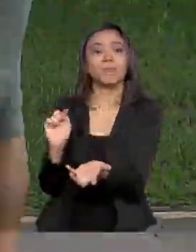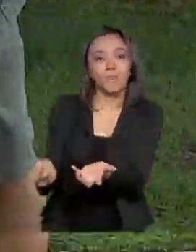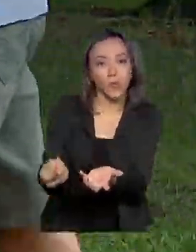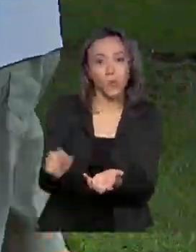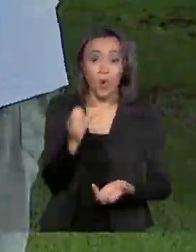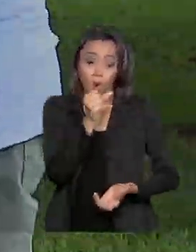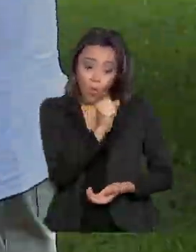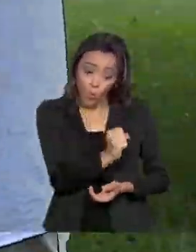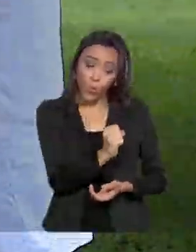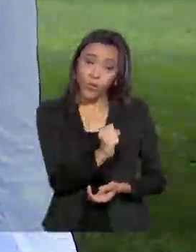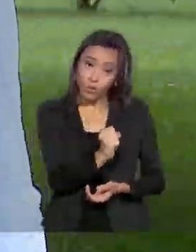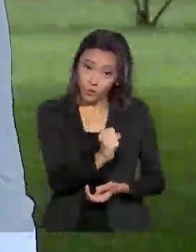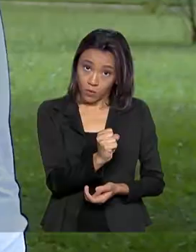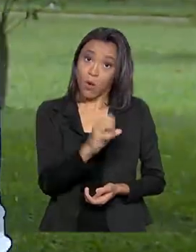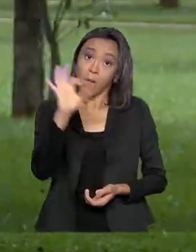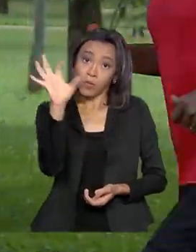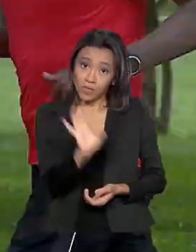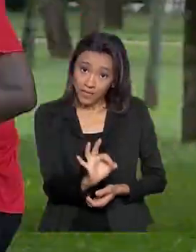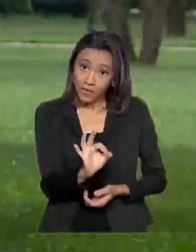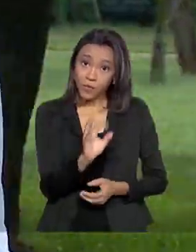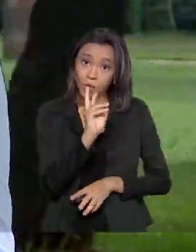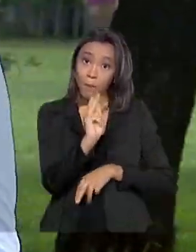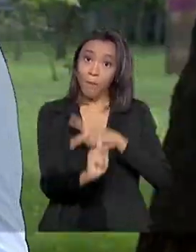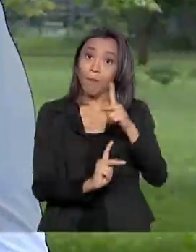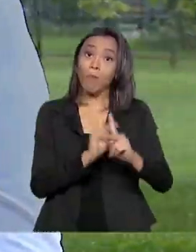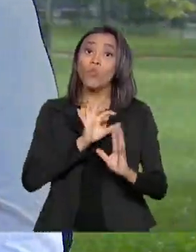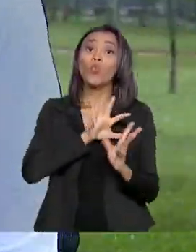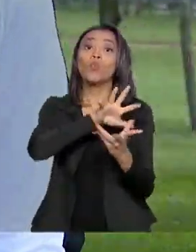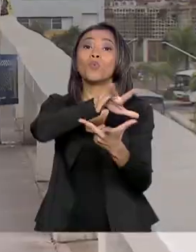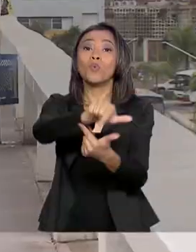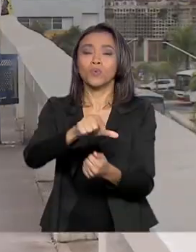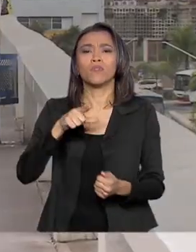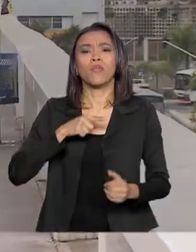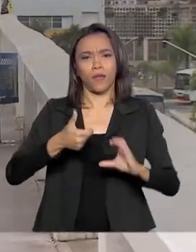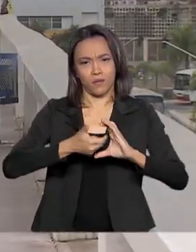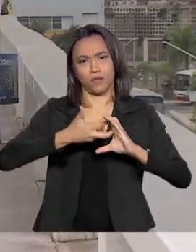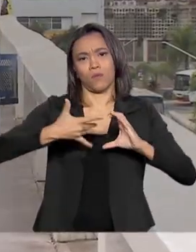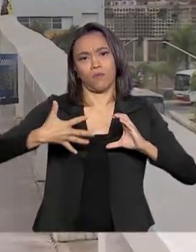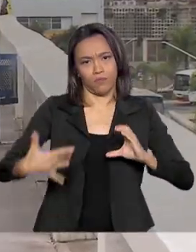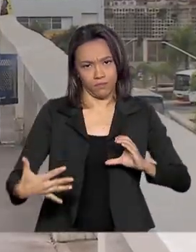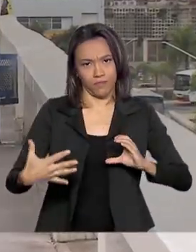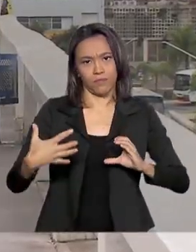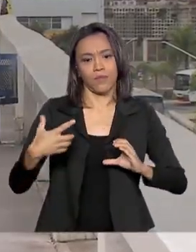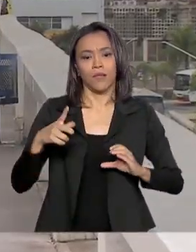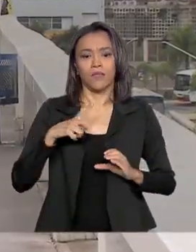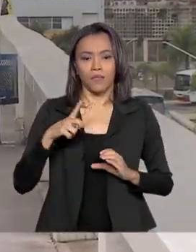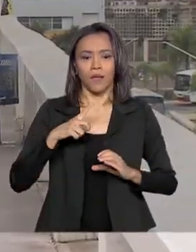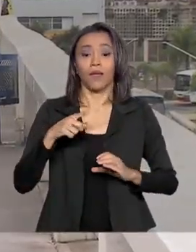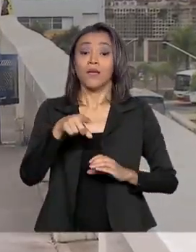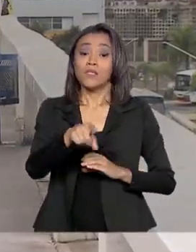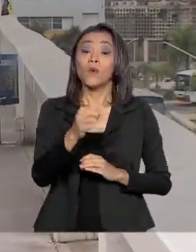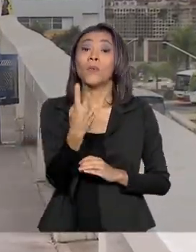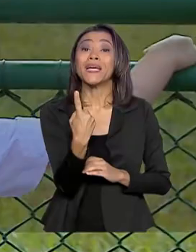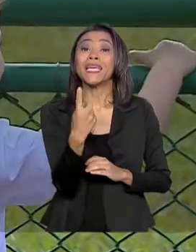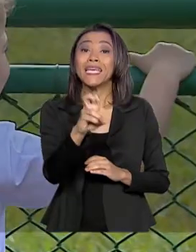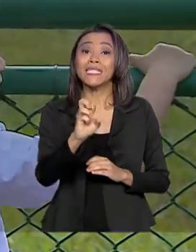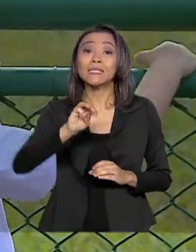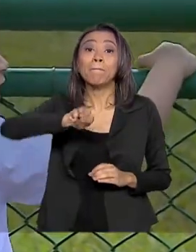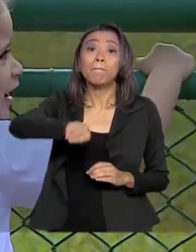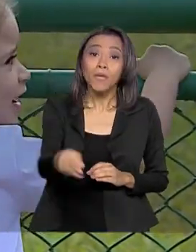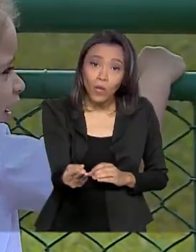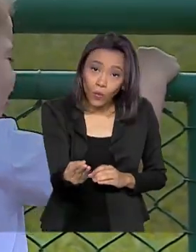8% da população do planeta tem alguma dessas doenças. No Brasil, são aproximadamente 15 milhões de pessoas.